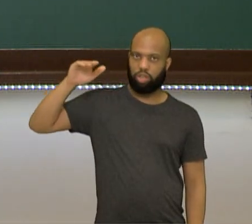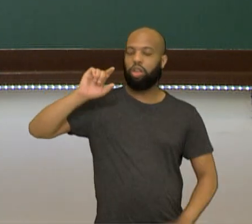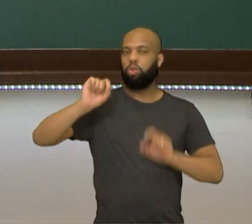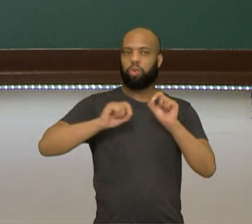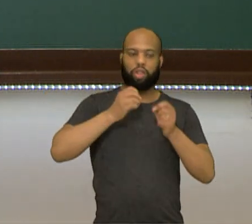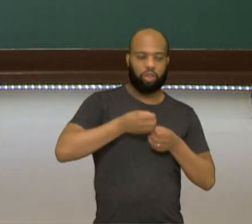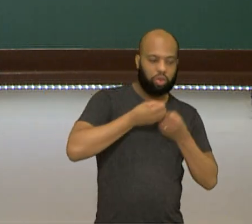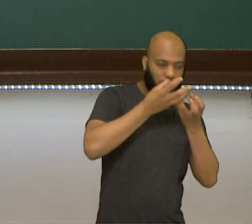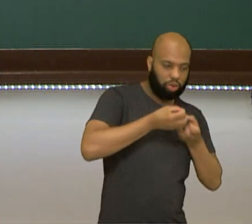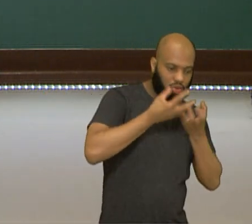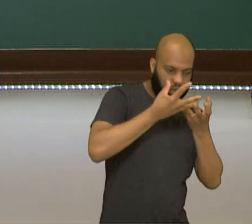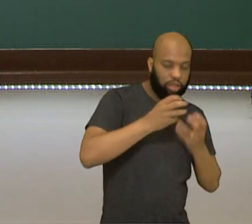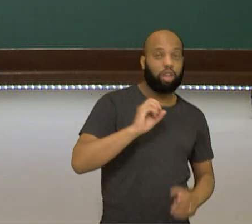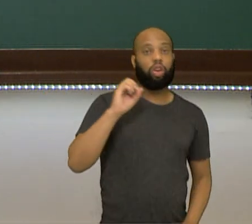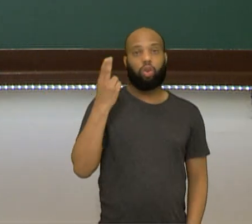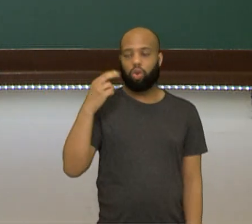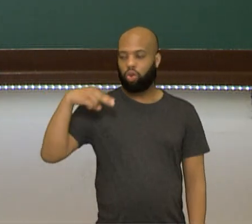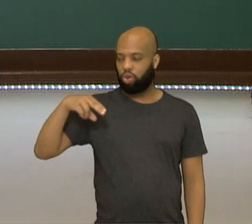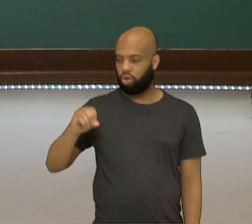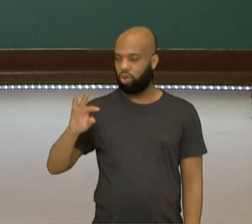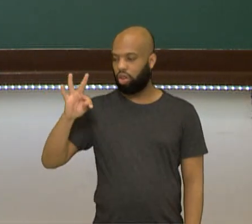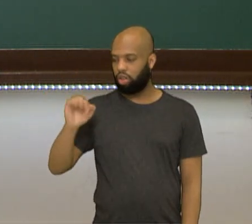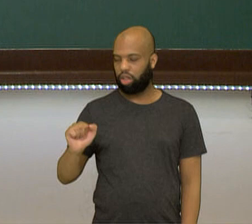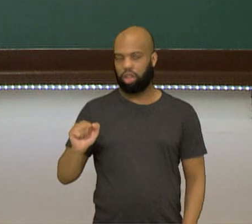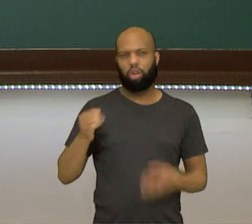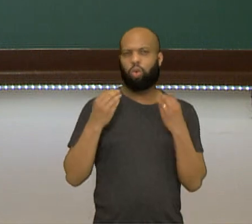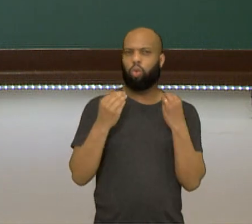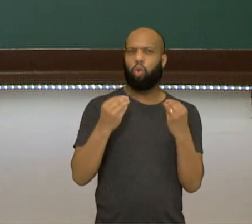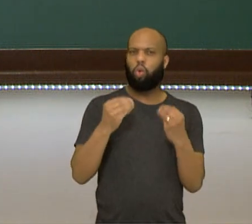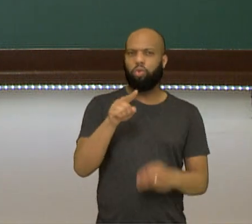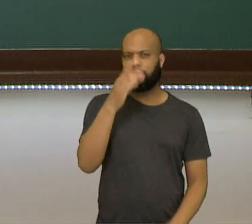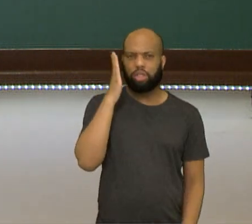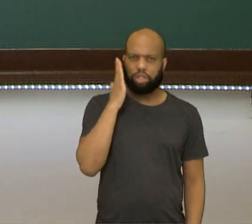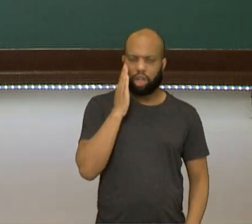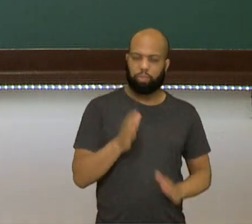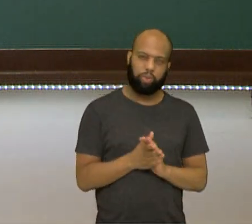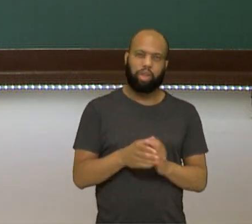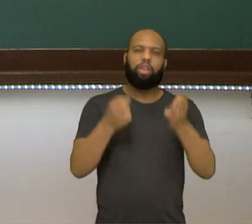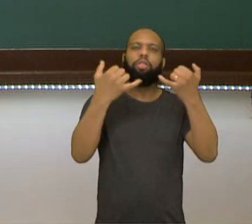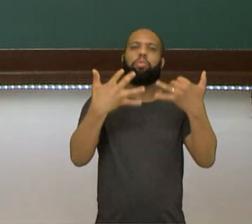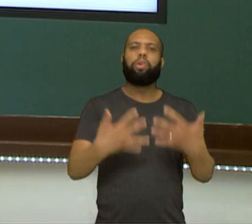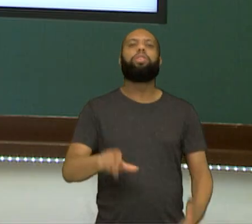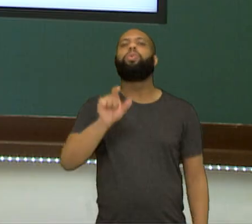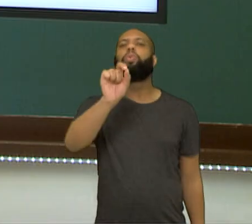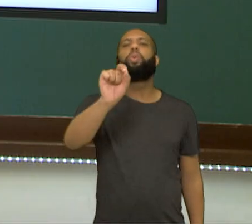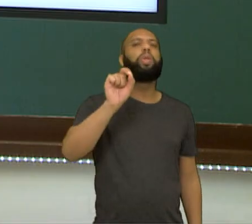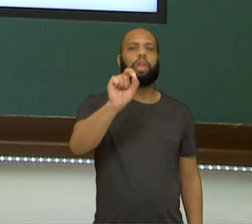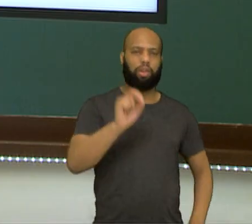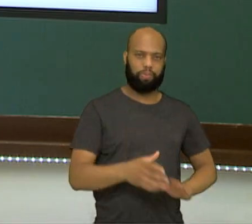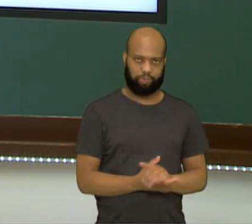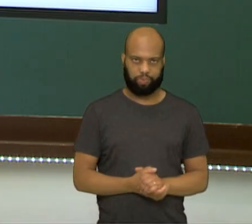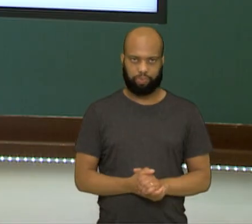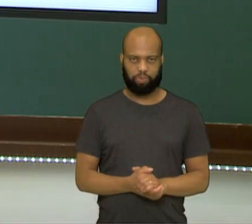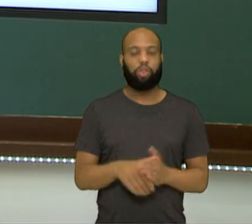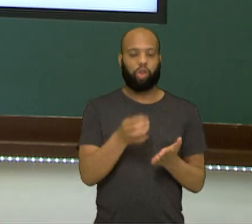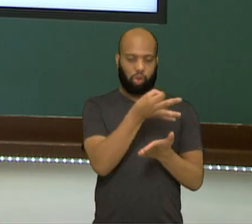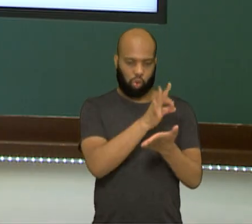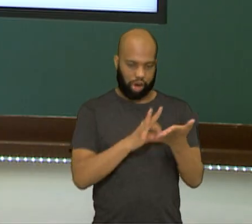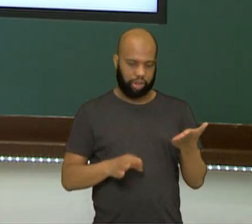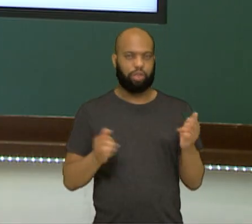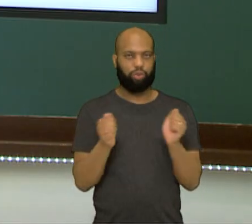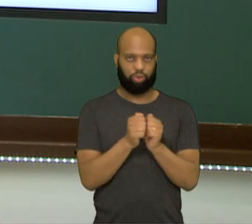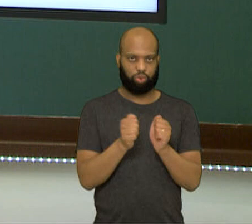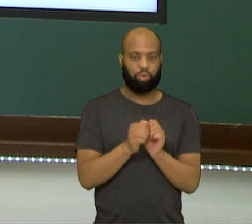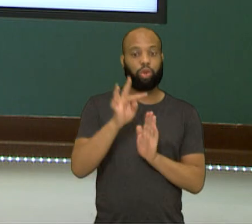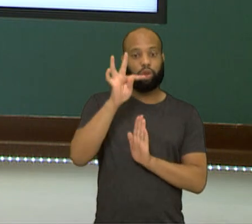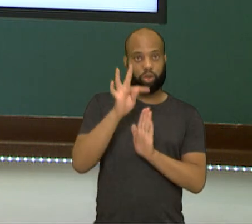nota? Como que você sabe? Qual a sua justificativa? Vem cá, vamos corrigir juntos. O texto